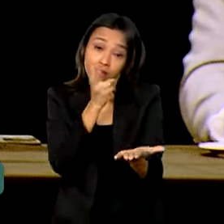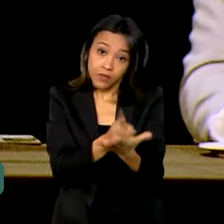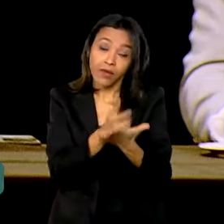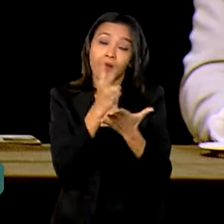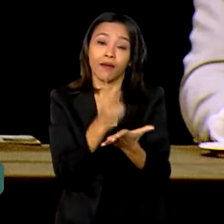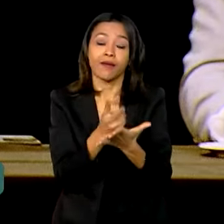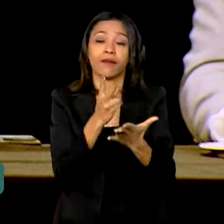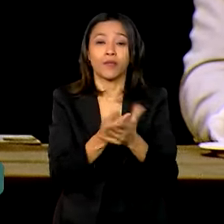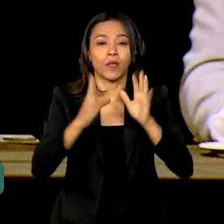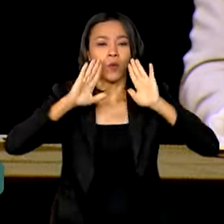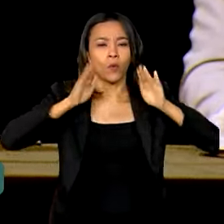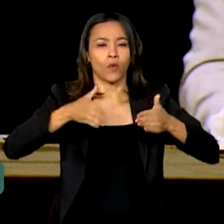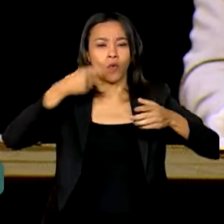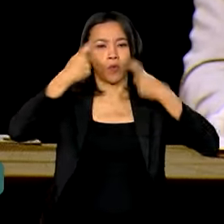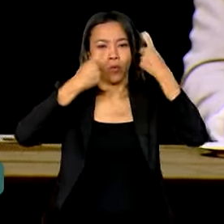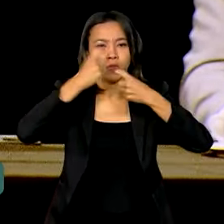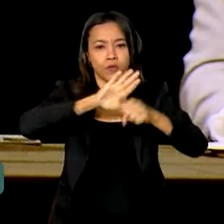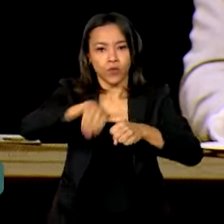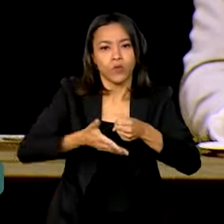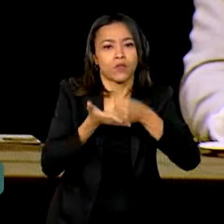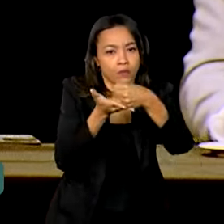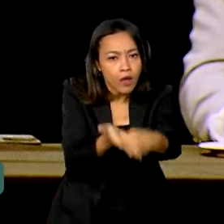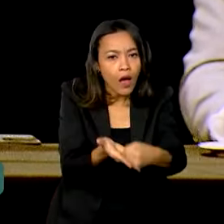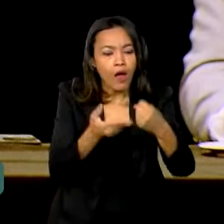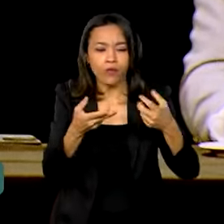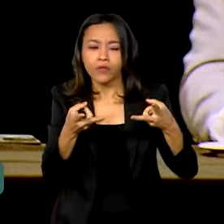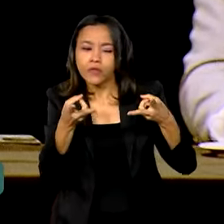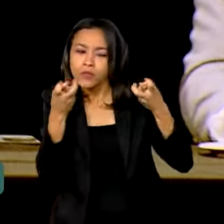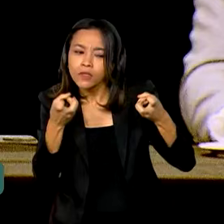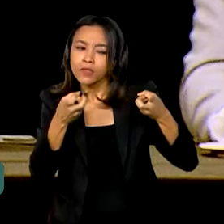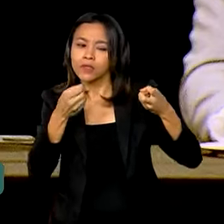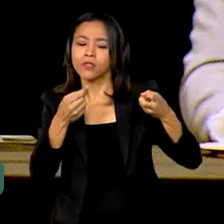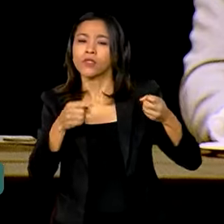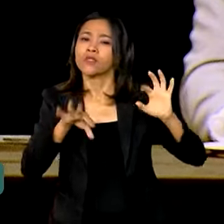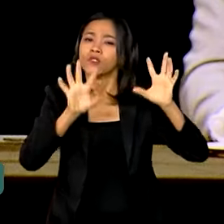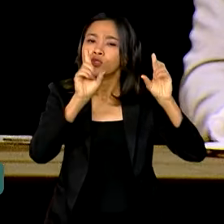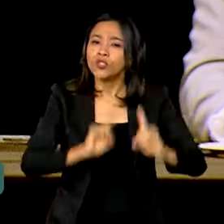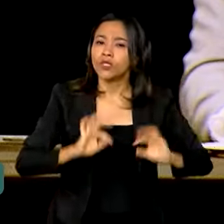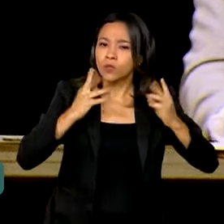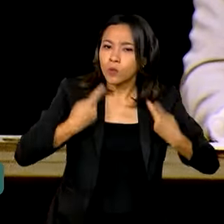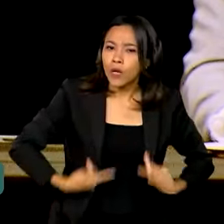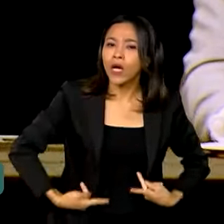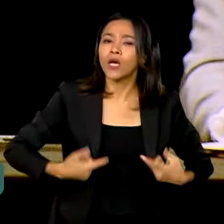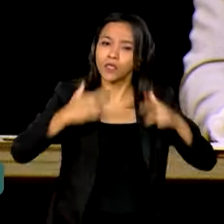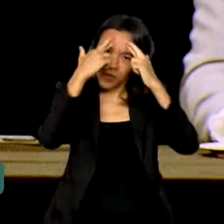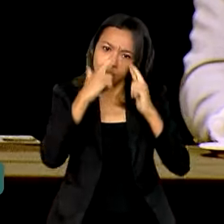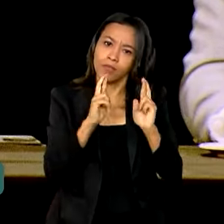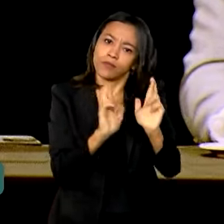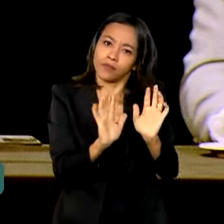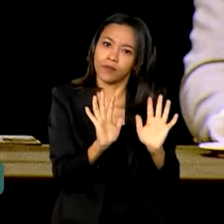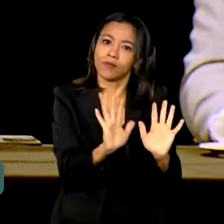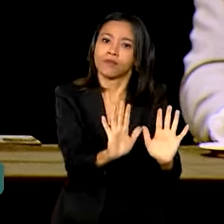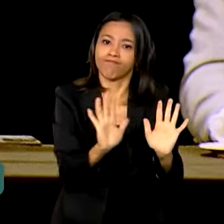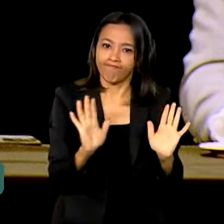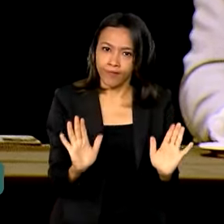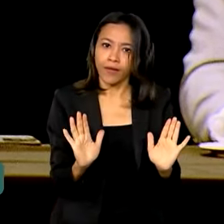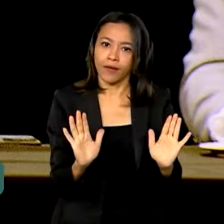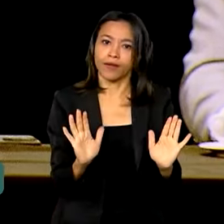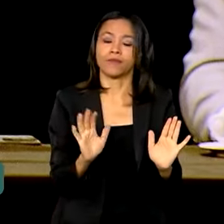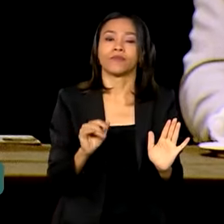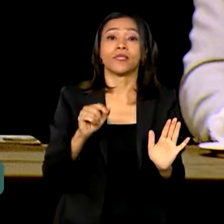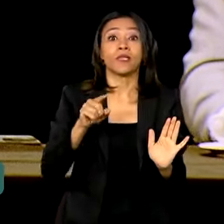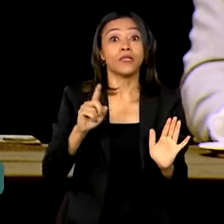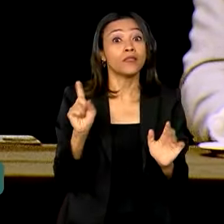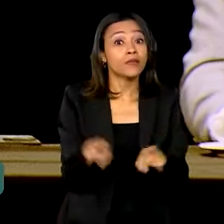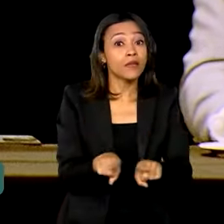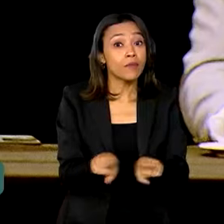forma sustentável, olhando para os direitos humanos, olhando para a cidadania, mas olhando para algo que é fundamental e que